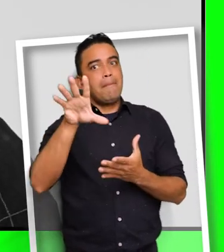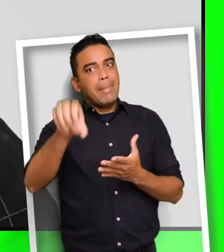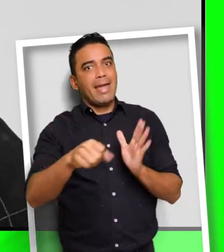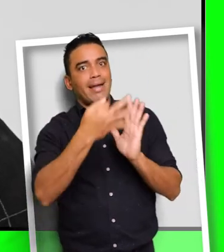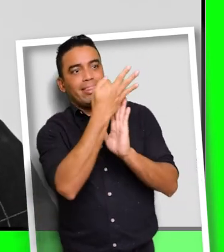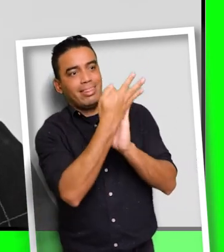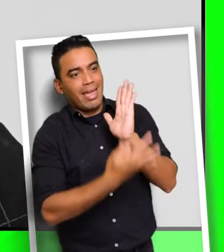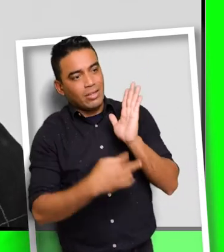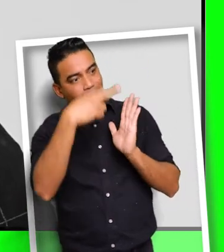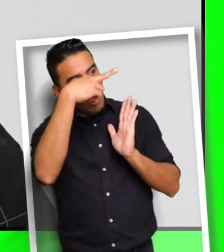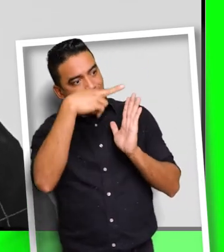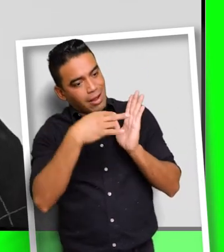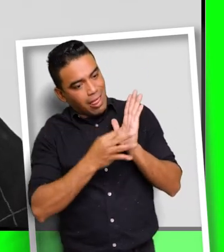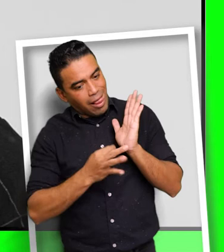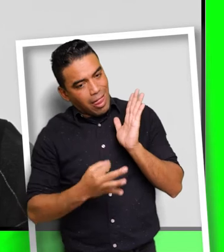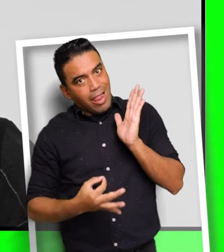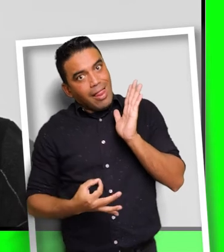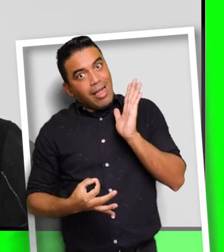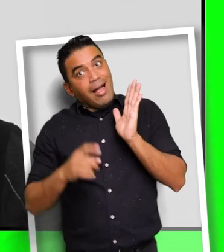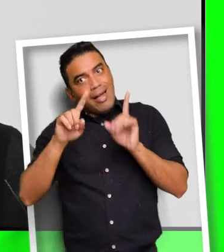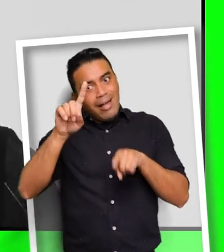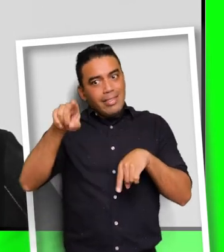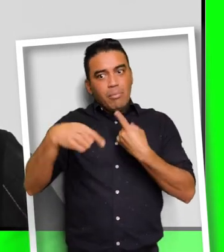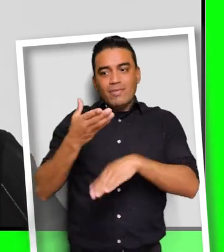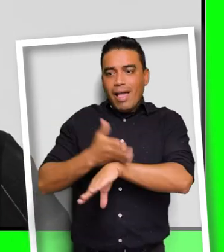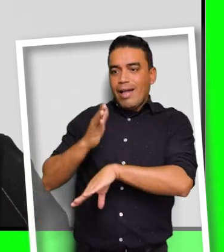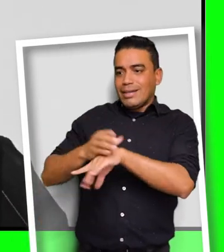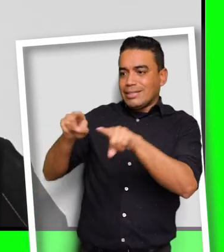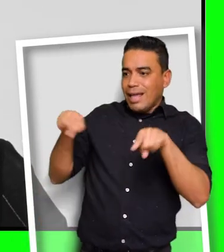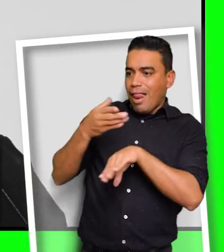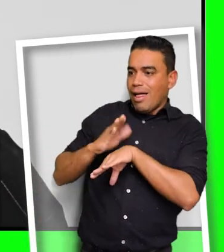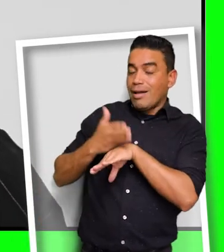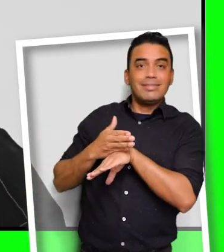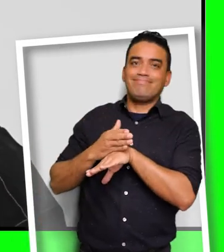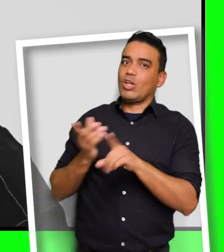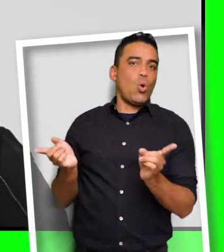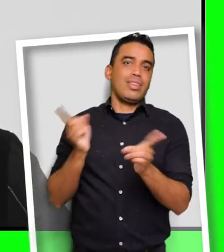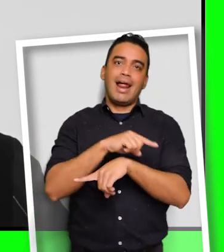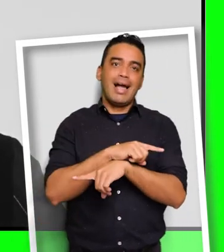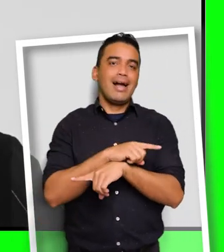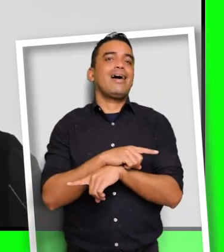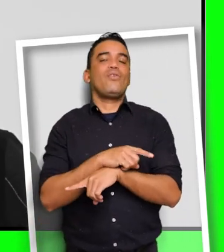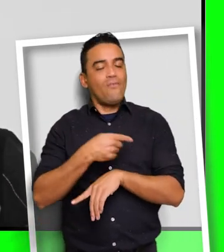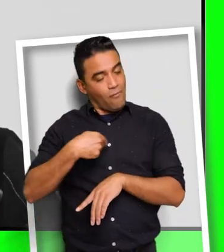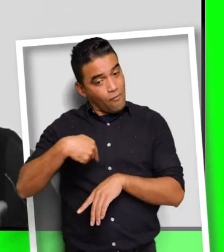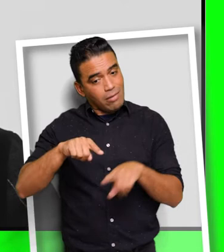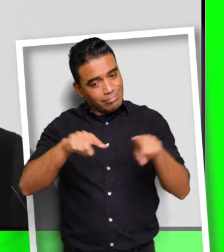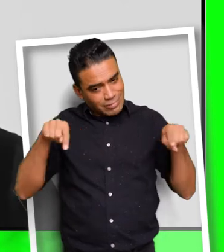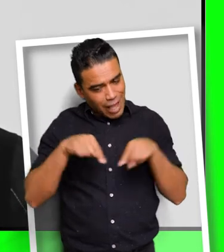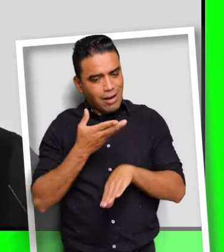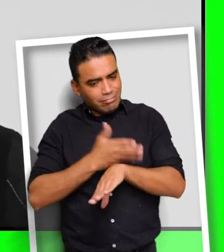mesa, ler o texto inteiro e depois ir para a sala de ensaio. Não, pelo contrário. A gente começa com